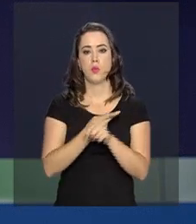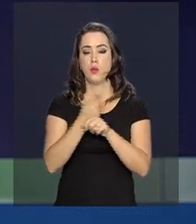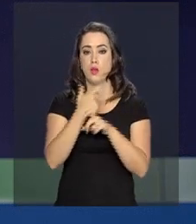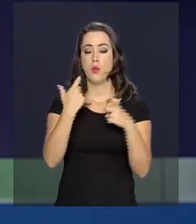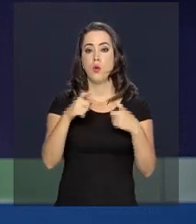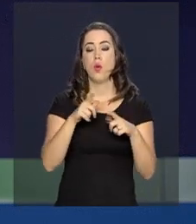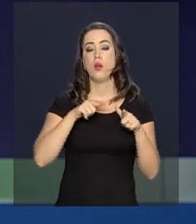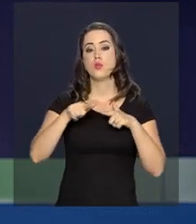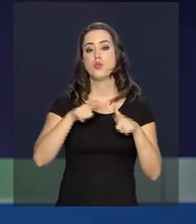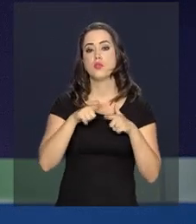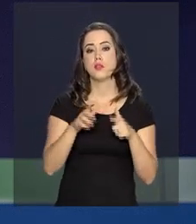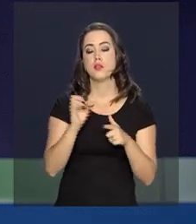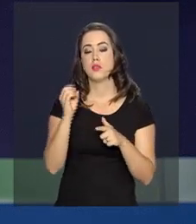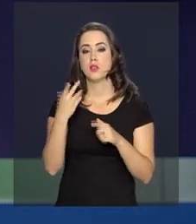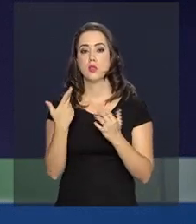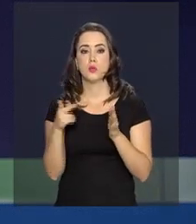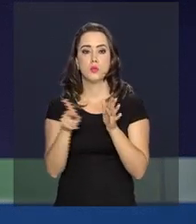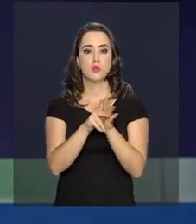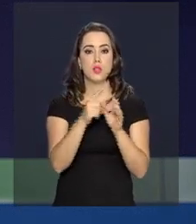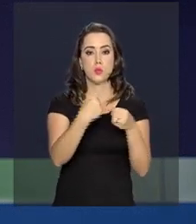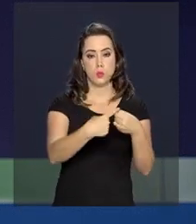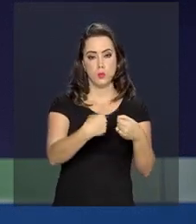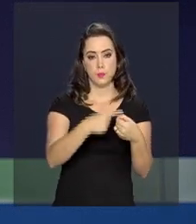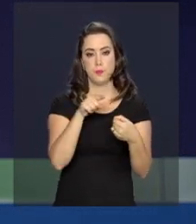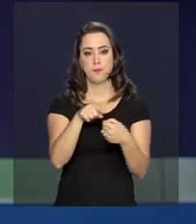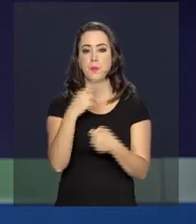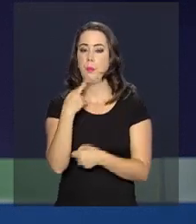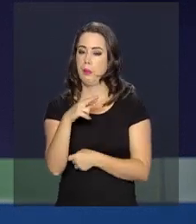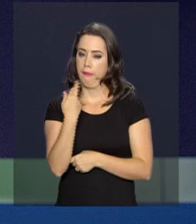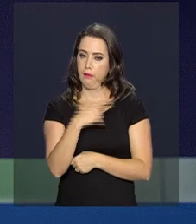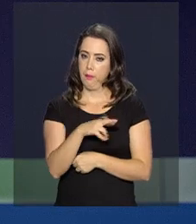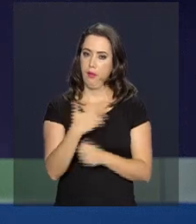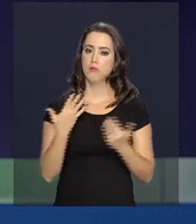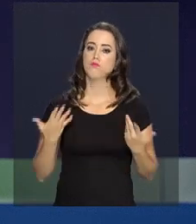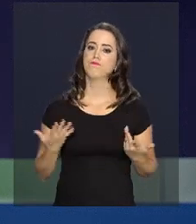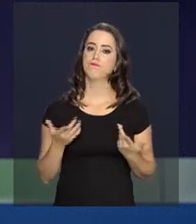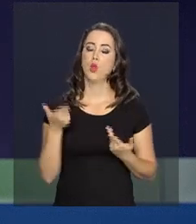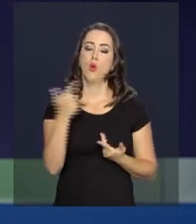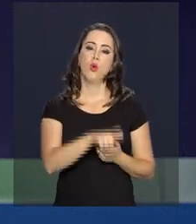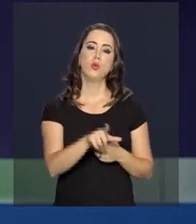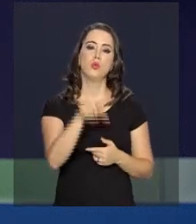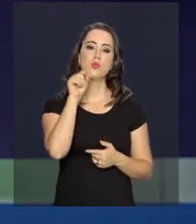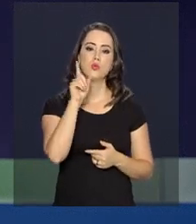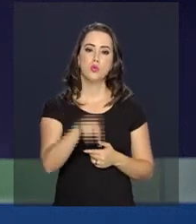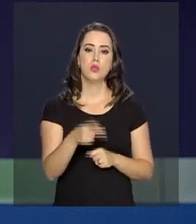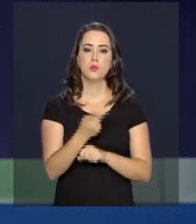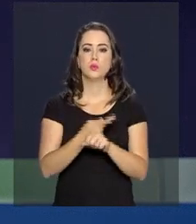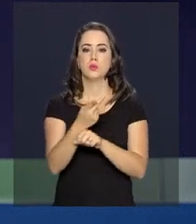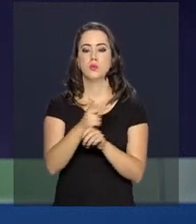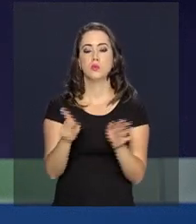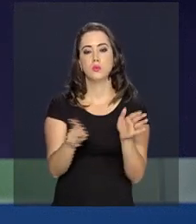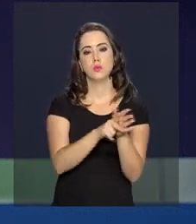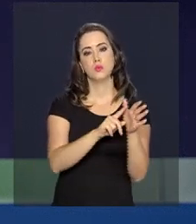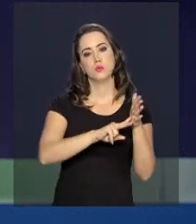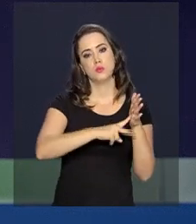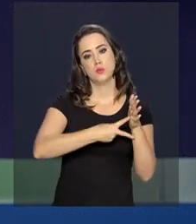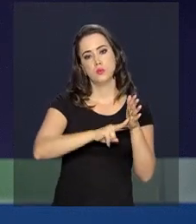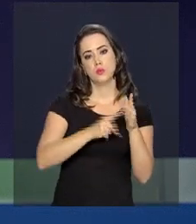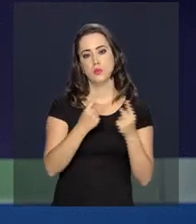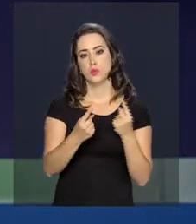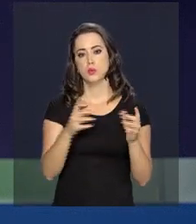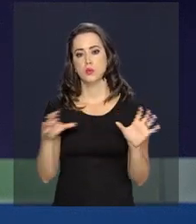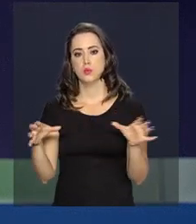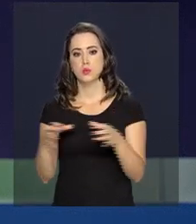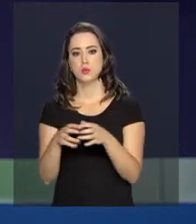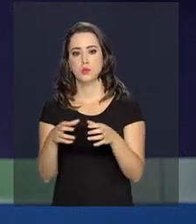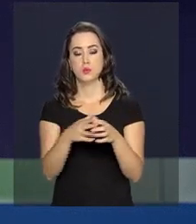trabalho ou as gerências do trabalho da sua cidade para fazer a reclamação. Outra opção é buscar orientação no sindicato de